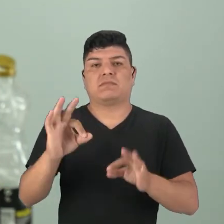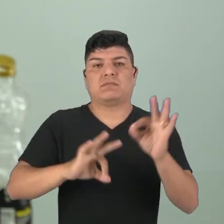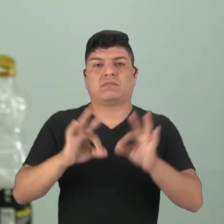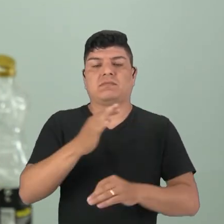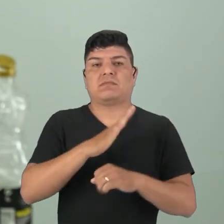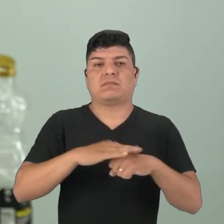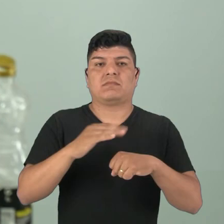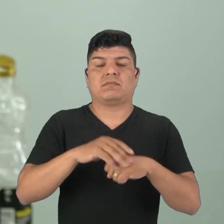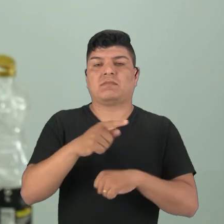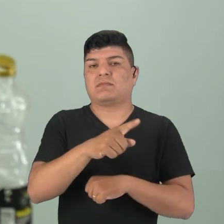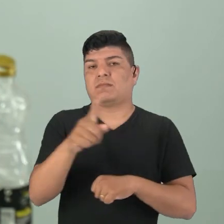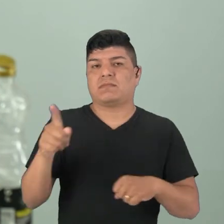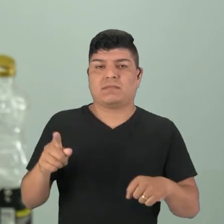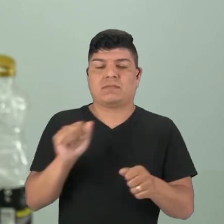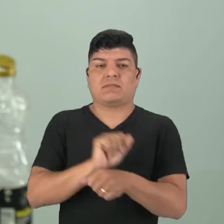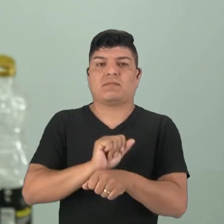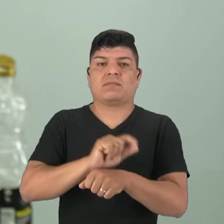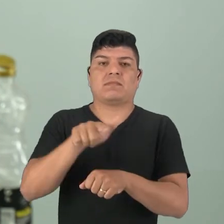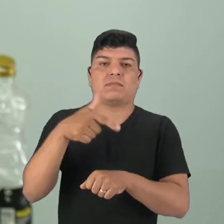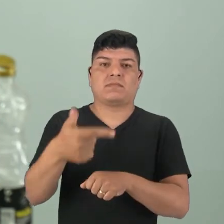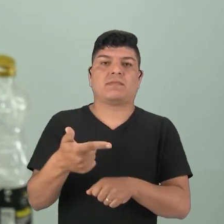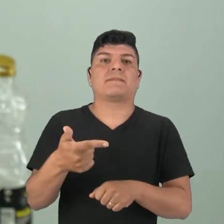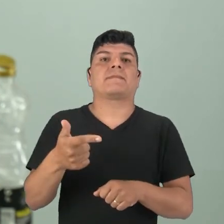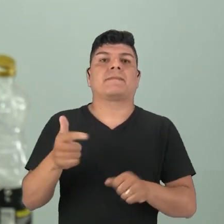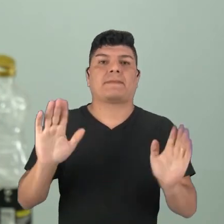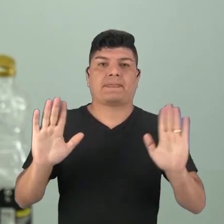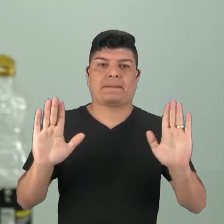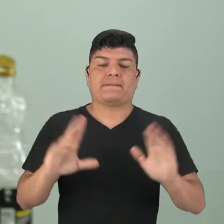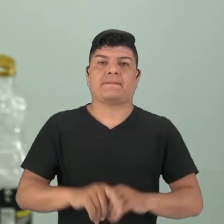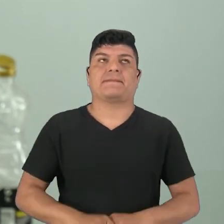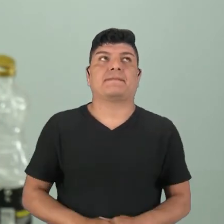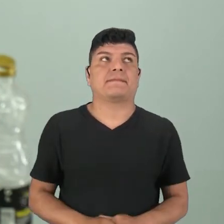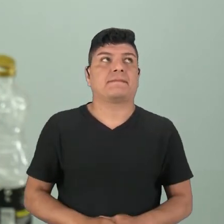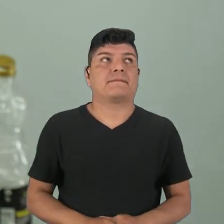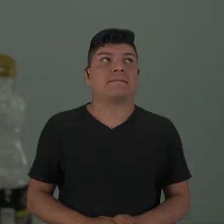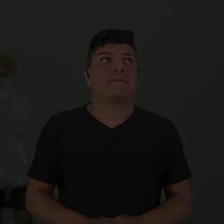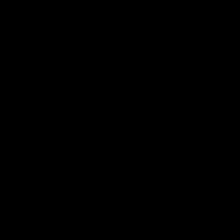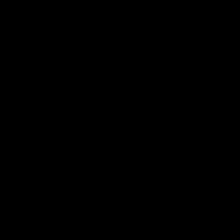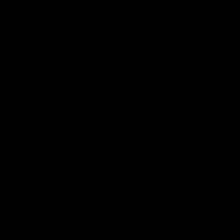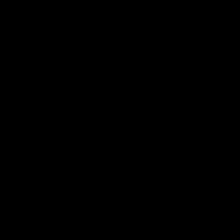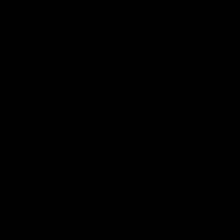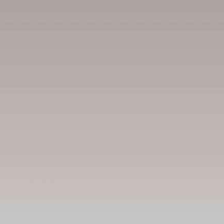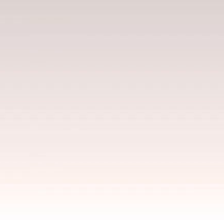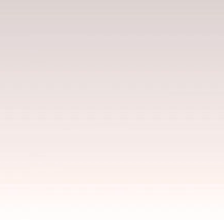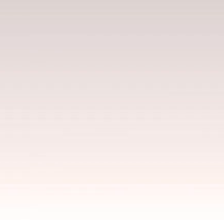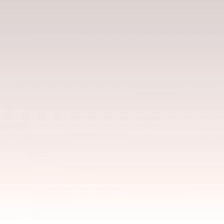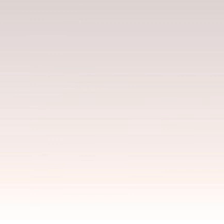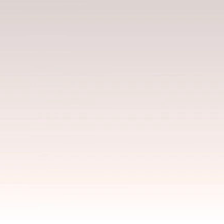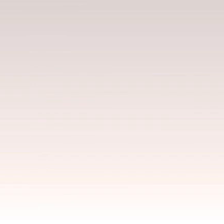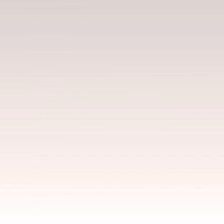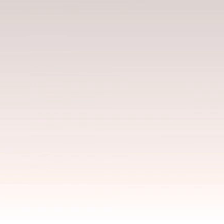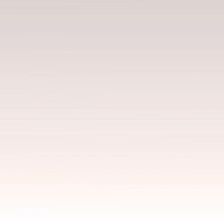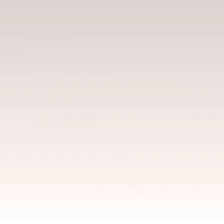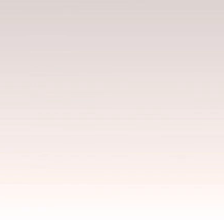preparado com carinho para vocês. E te aguardo na próxima, tá? Tchau, tchau!